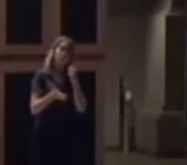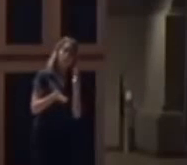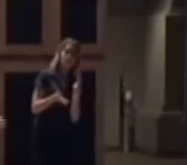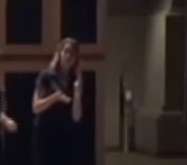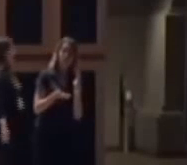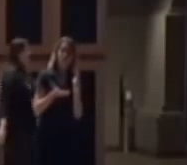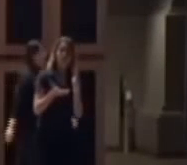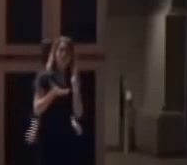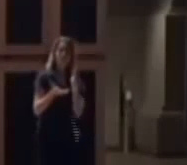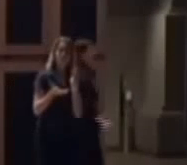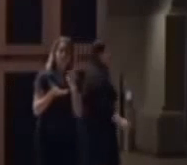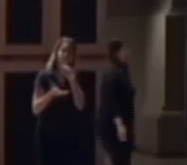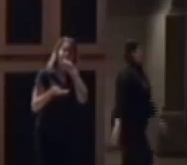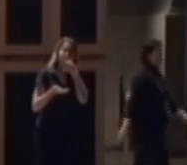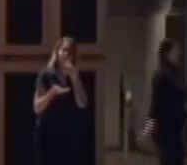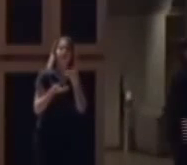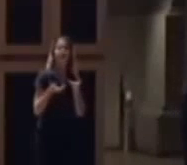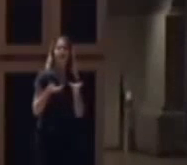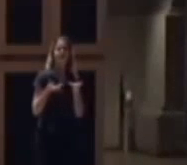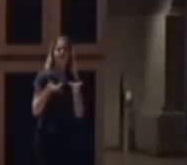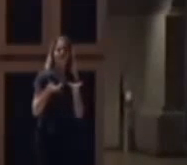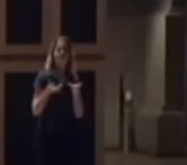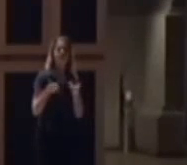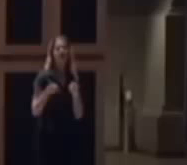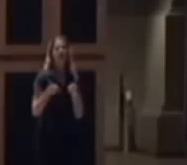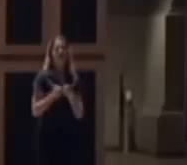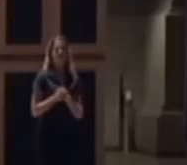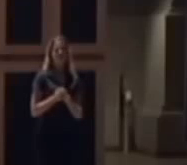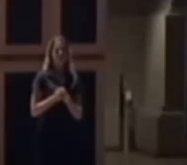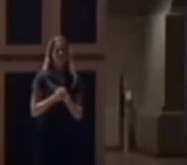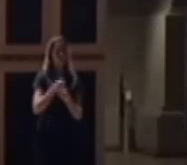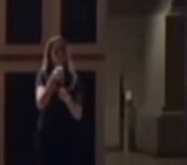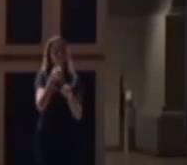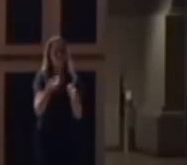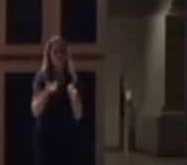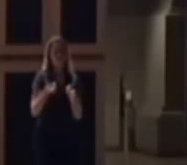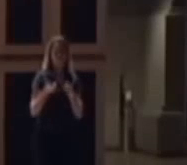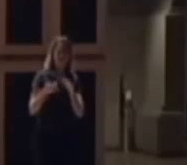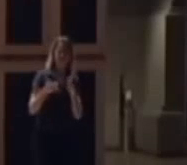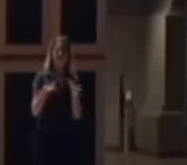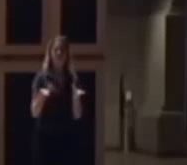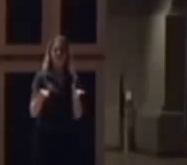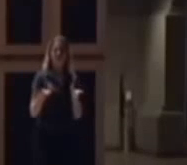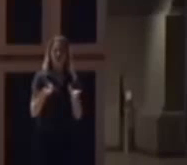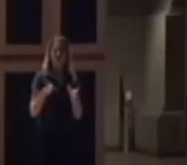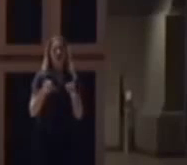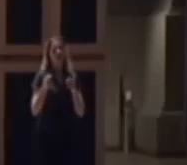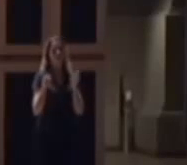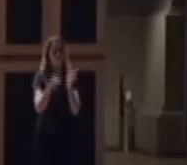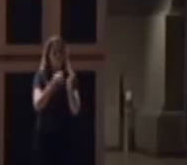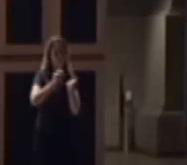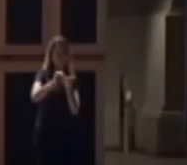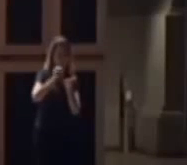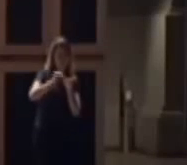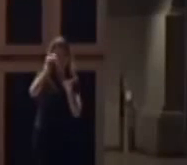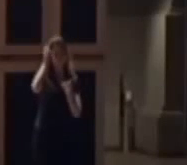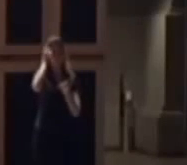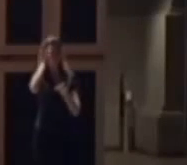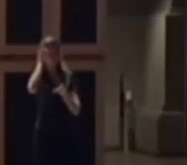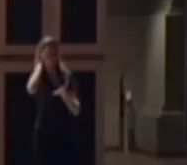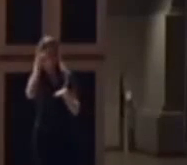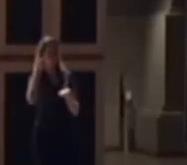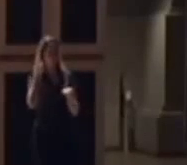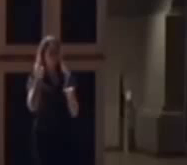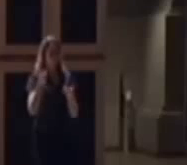uma justificativa do órgão estatal parceiro, então, no caso, seria a Secretaria de Cultura, justificando a escolha de uma